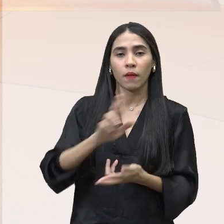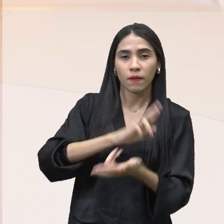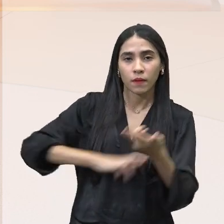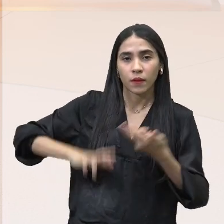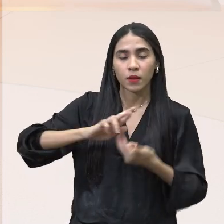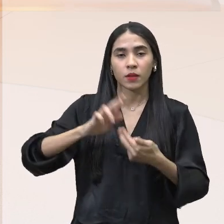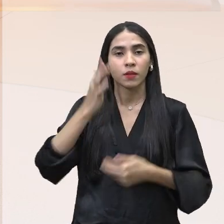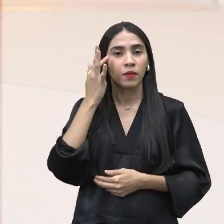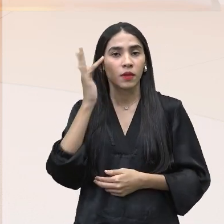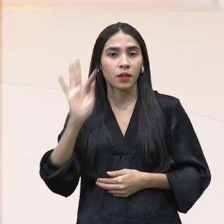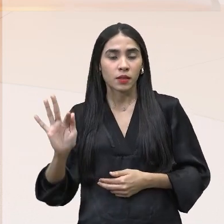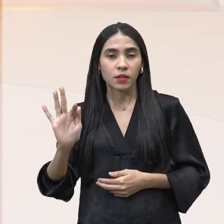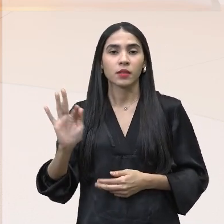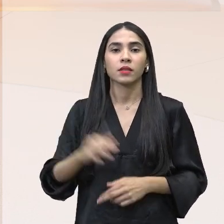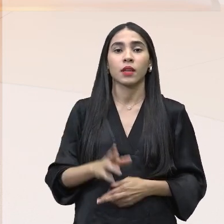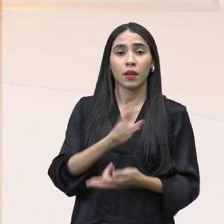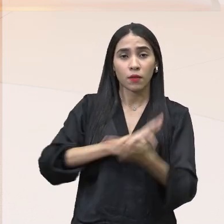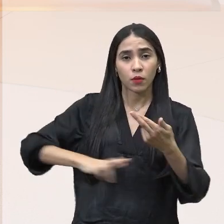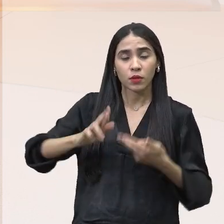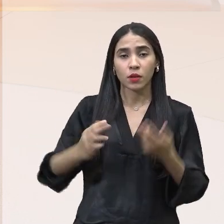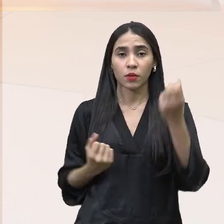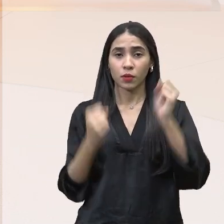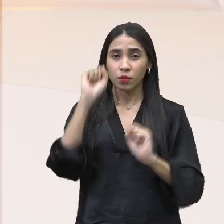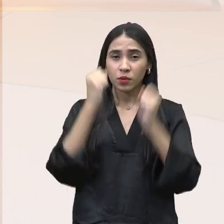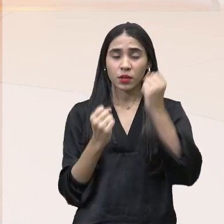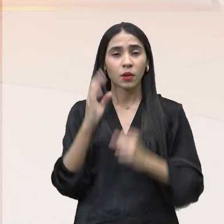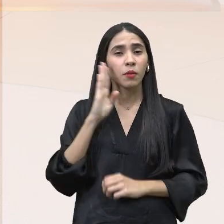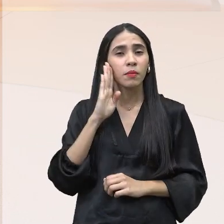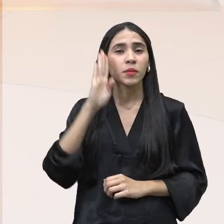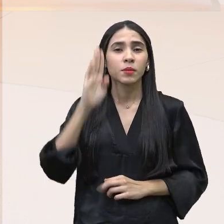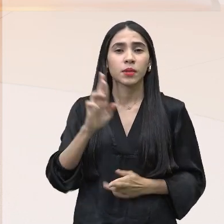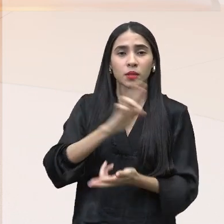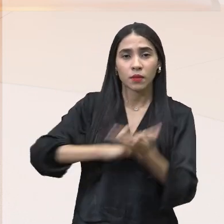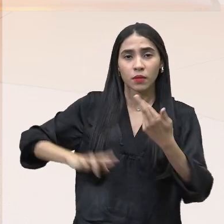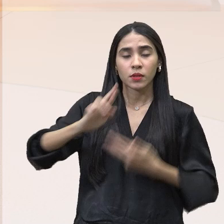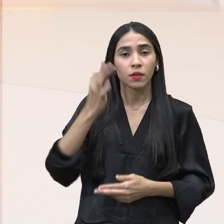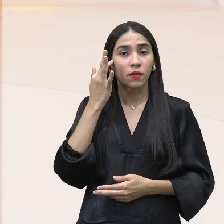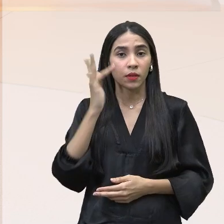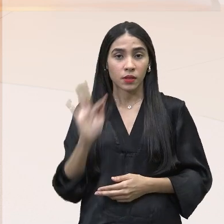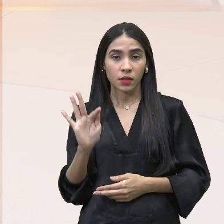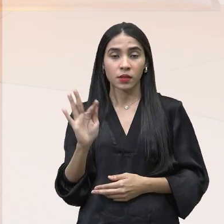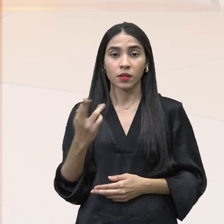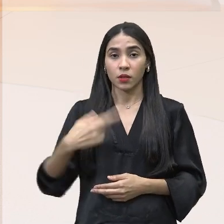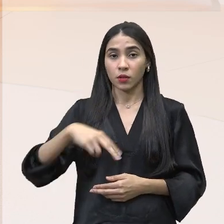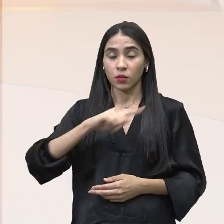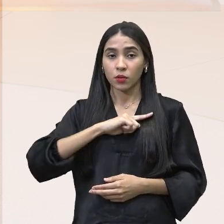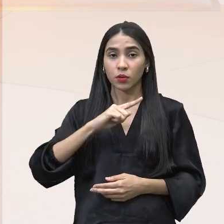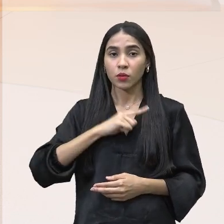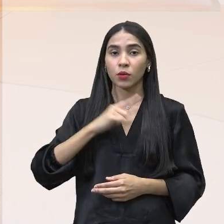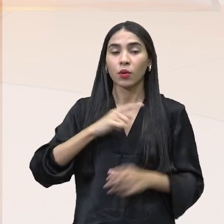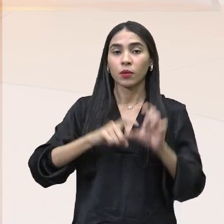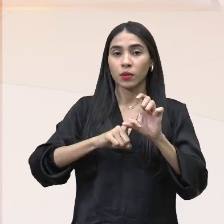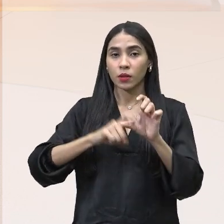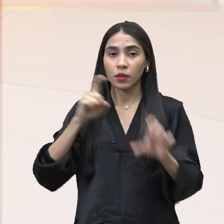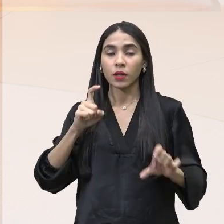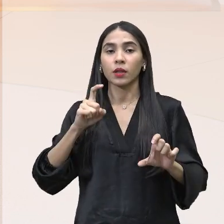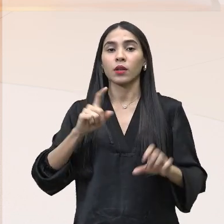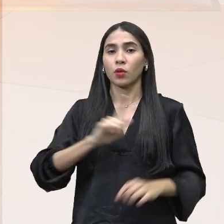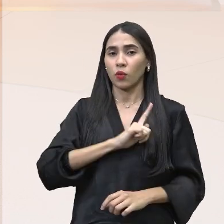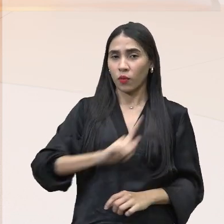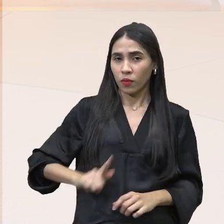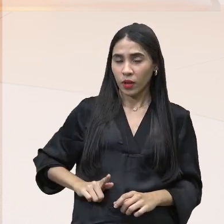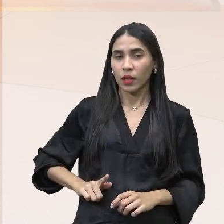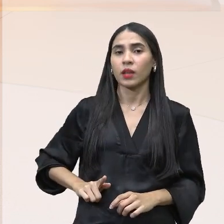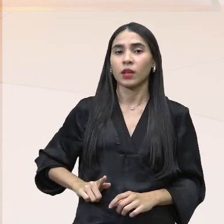revoluções francesa, a Revolução Industrial, principalmente a Revolução Francesa, nós saímos do antigo regime, o